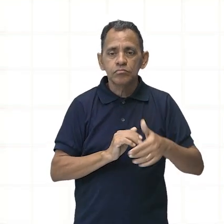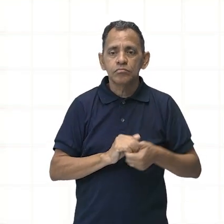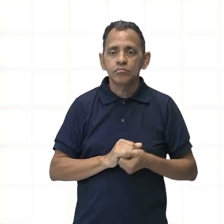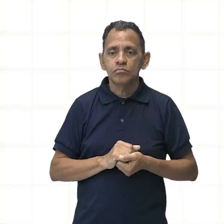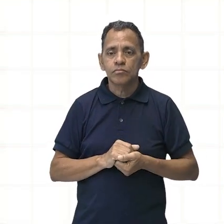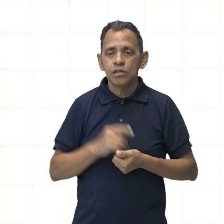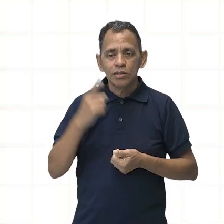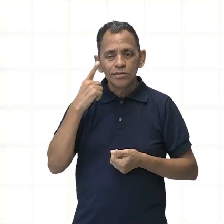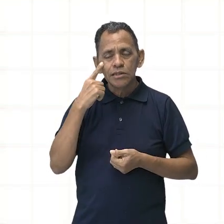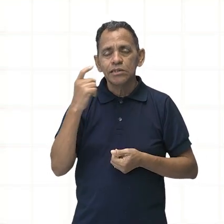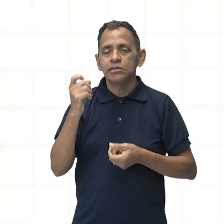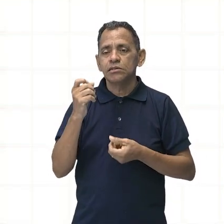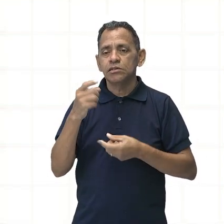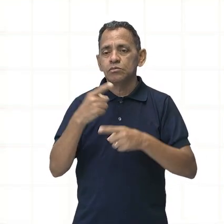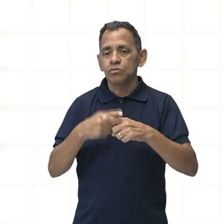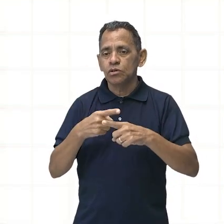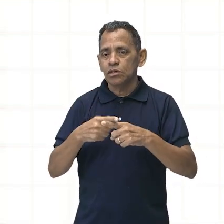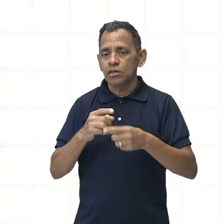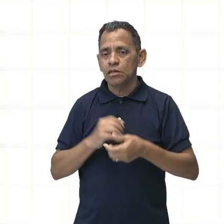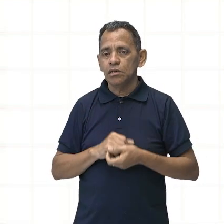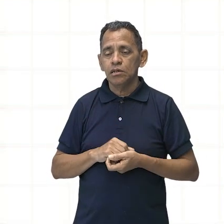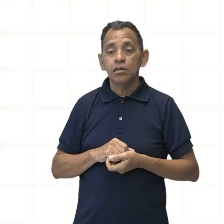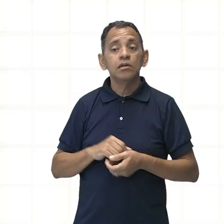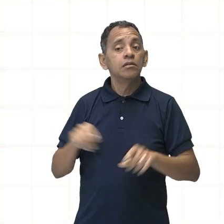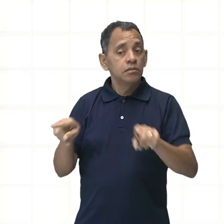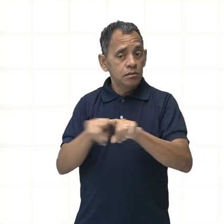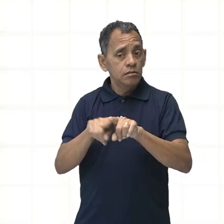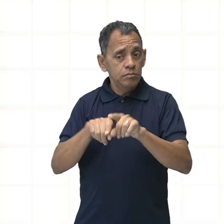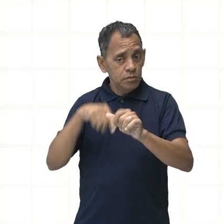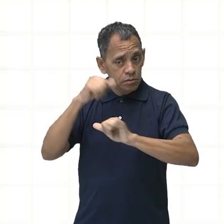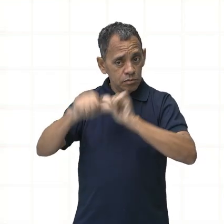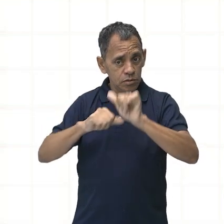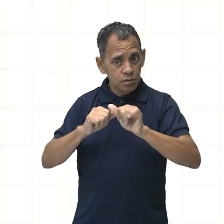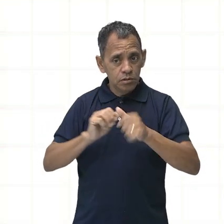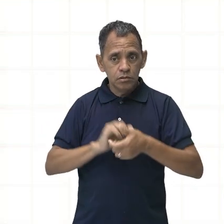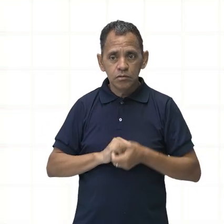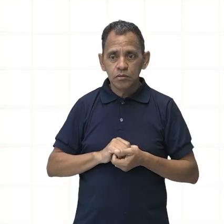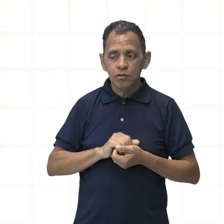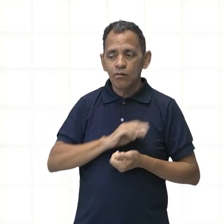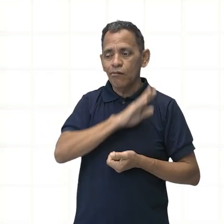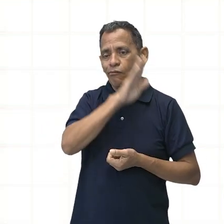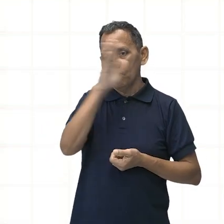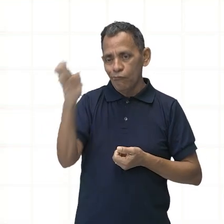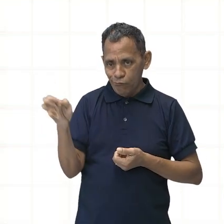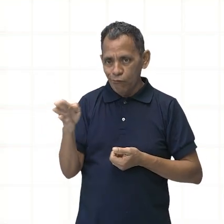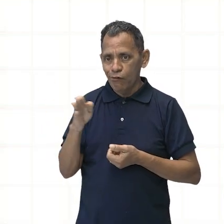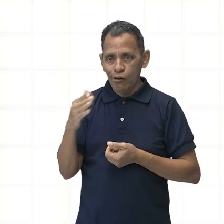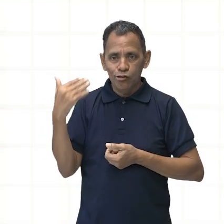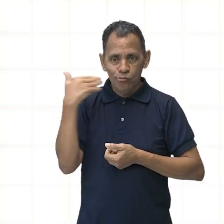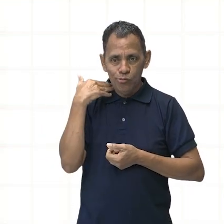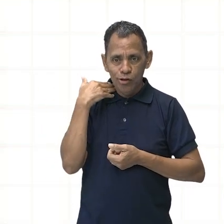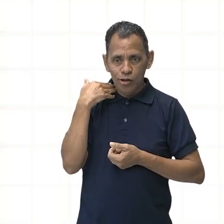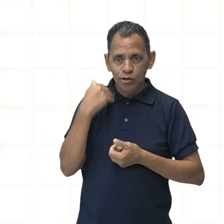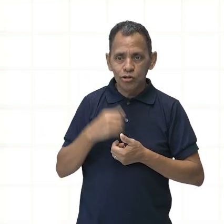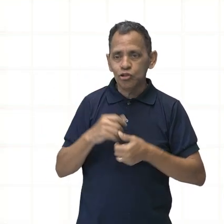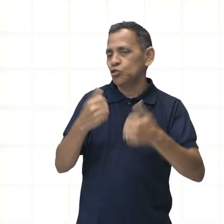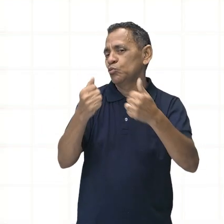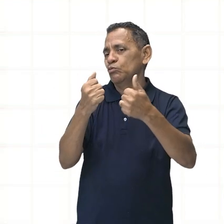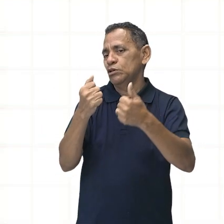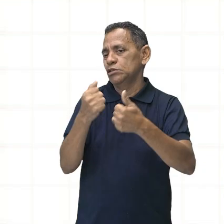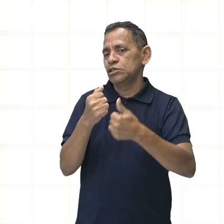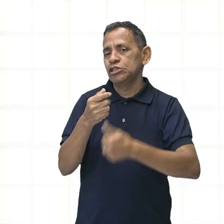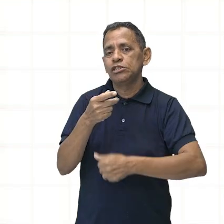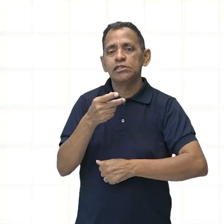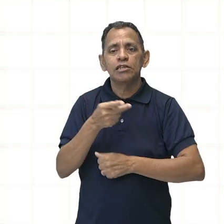porque isso também está mudando, né? Você vai a uma agência e você não precisa falar diretamente com uma pessoa. Você pode ir a